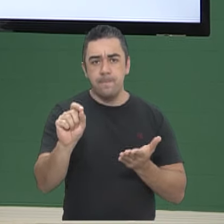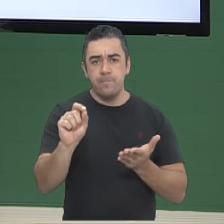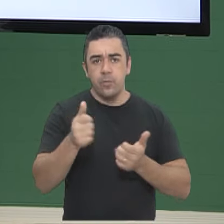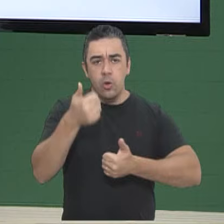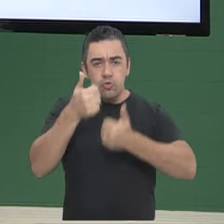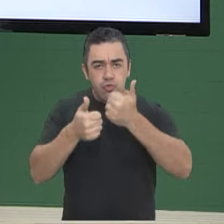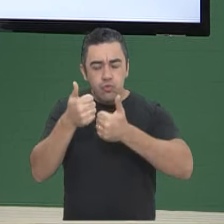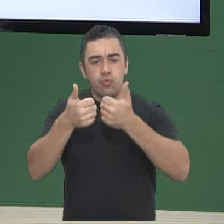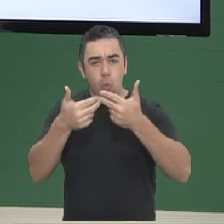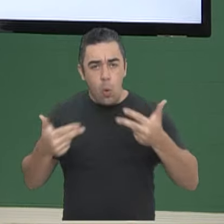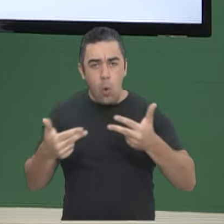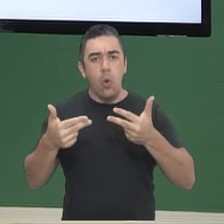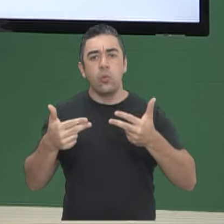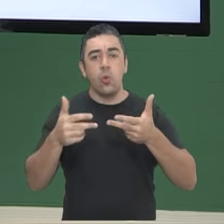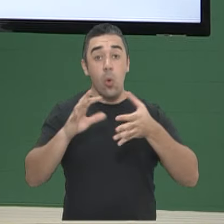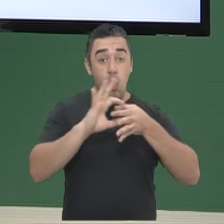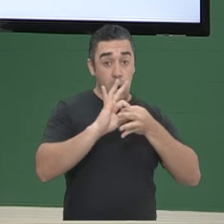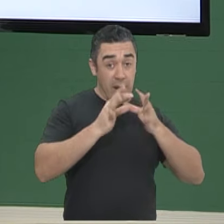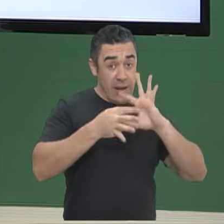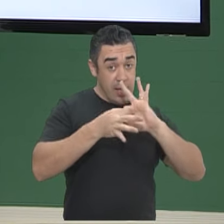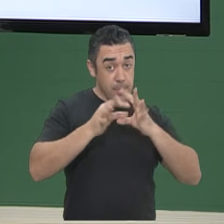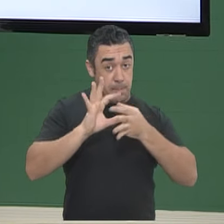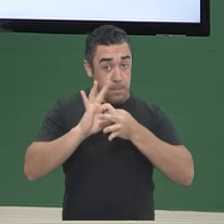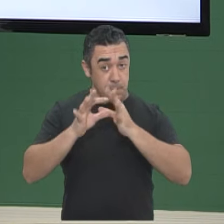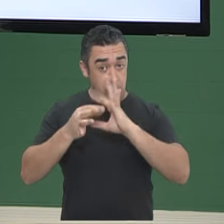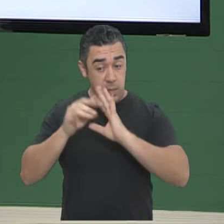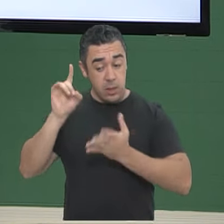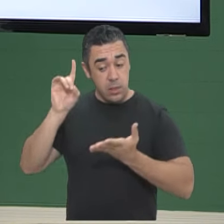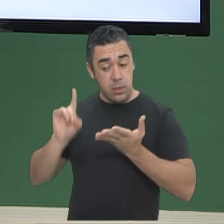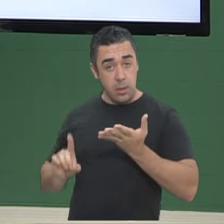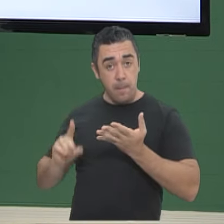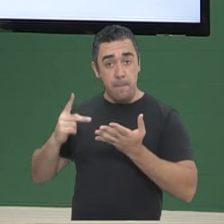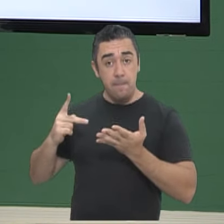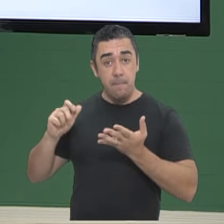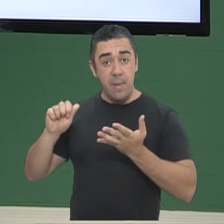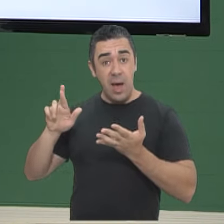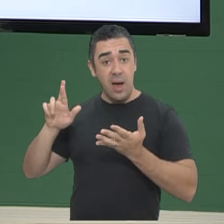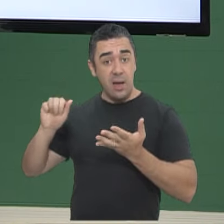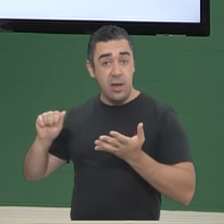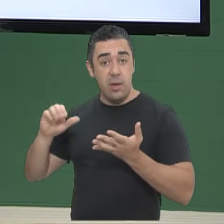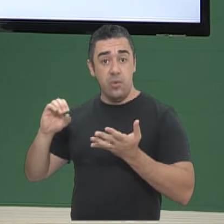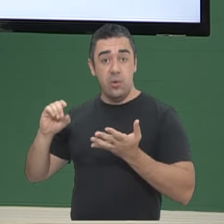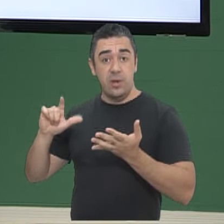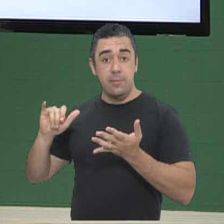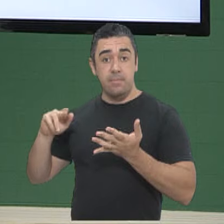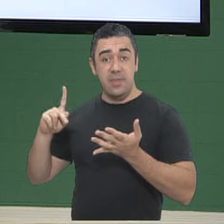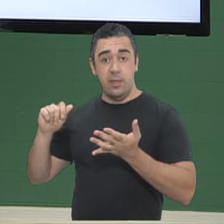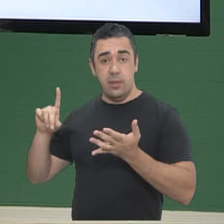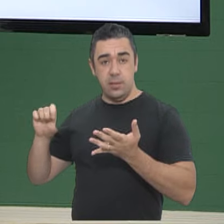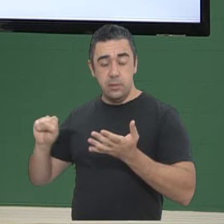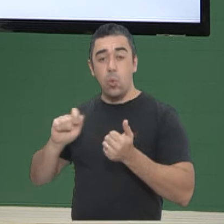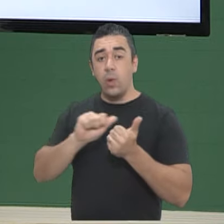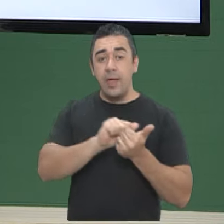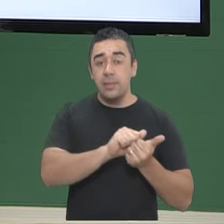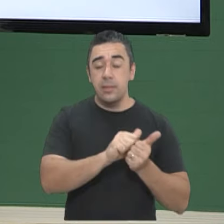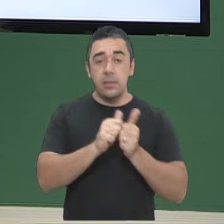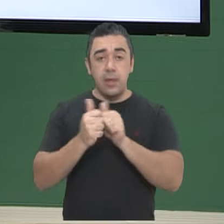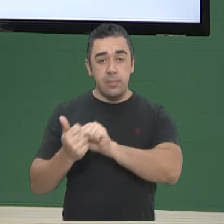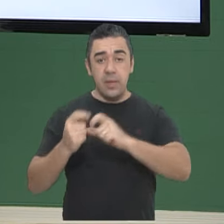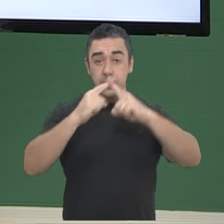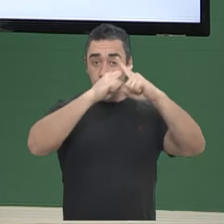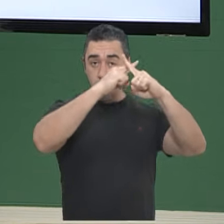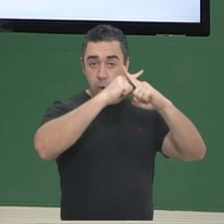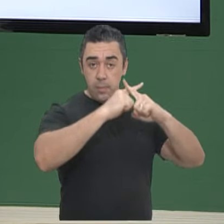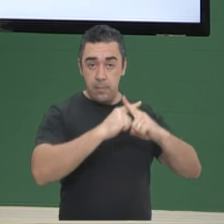Jogos Paralímpicos, que são esportes adaptados no formato de competição.